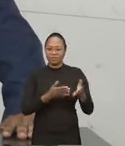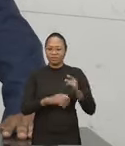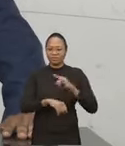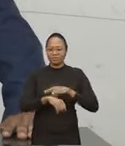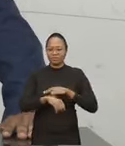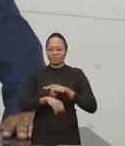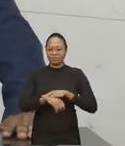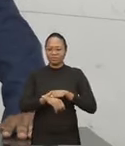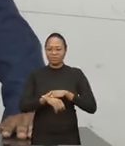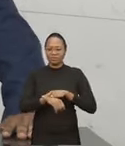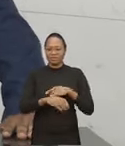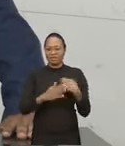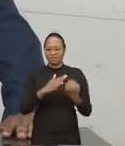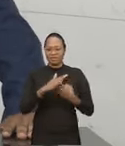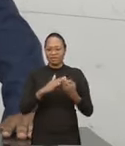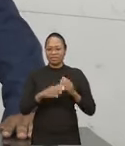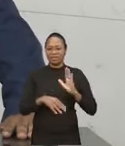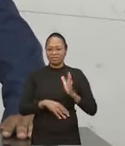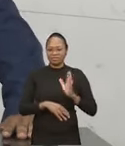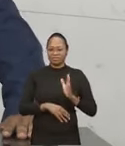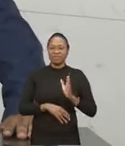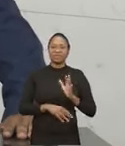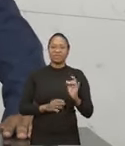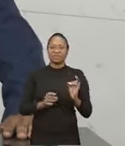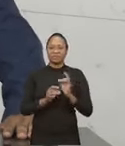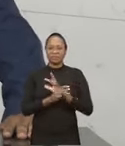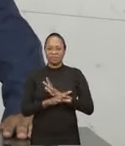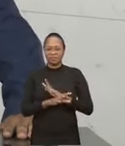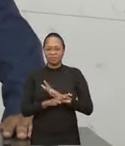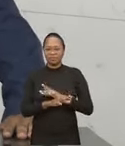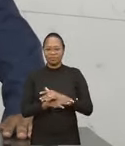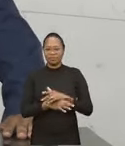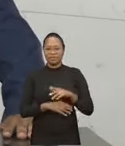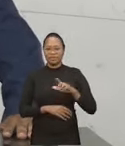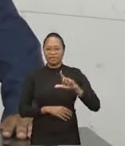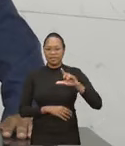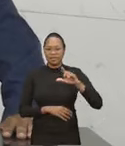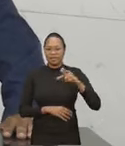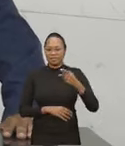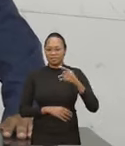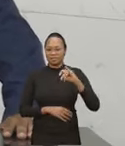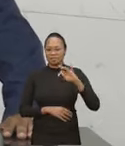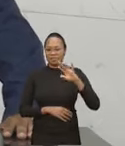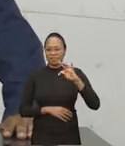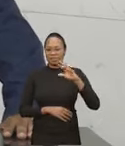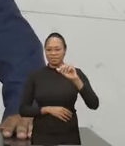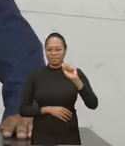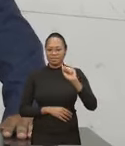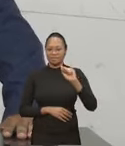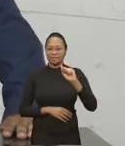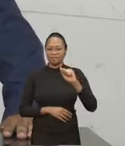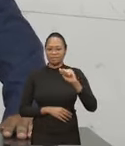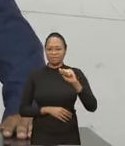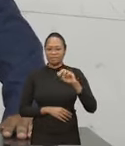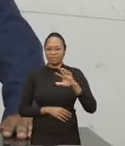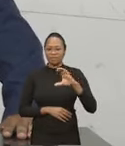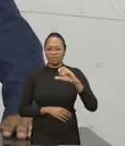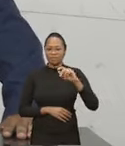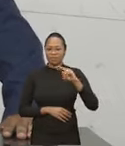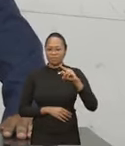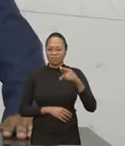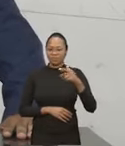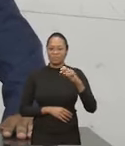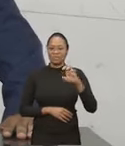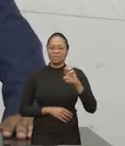entregou, a pista de Cooper que a empresa já entregou, a nova arquibancada que a empresa já